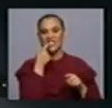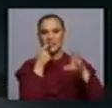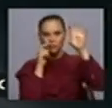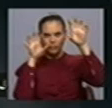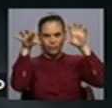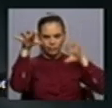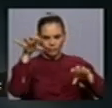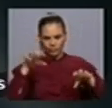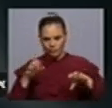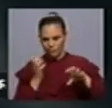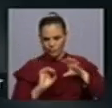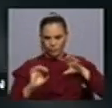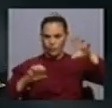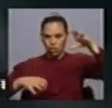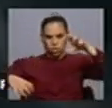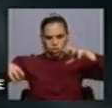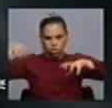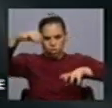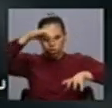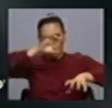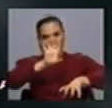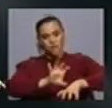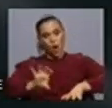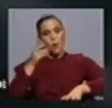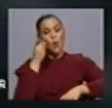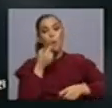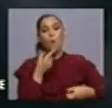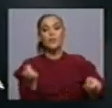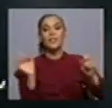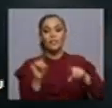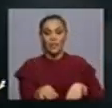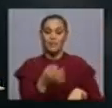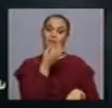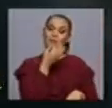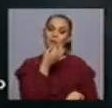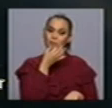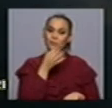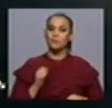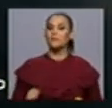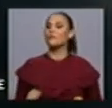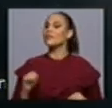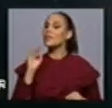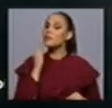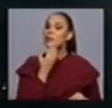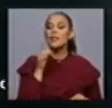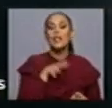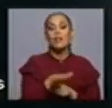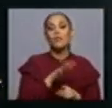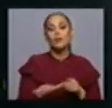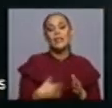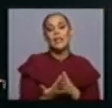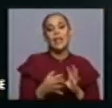quer na sua órbita, quer na sua geografia, voltamos à geografia, dependeu muito da evolução